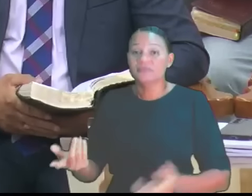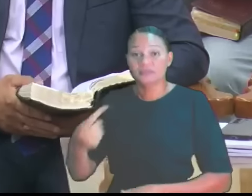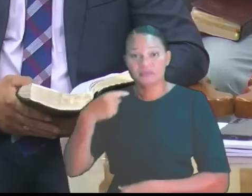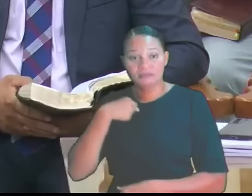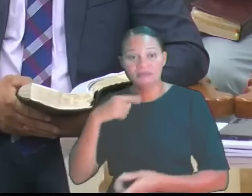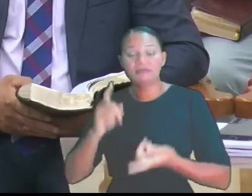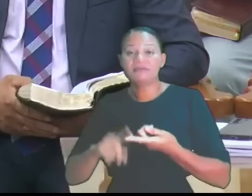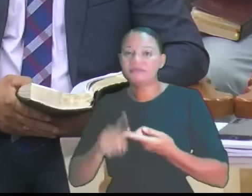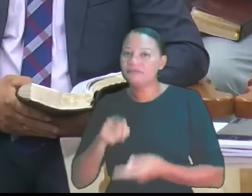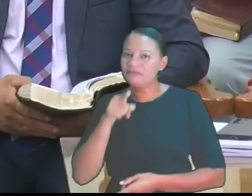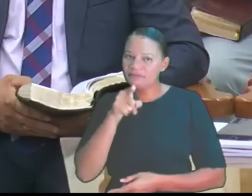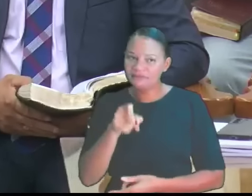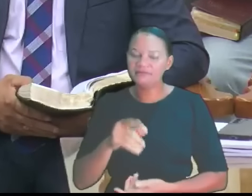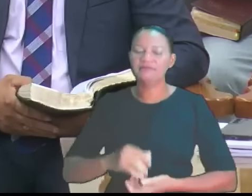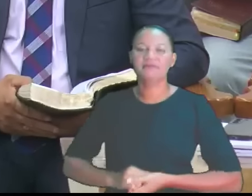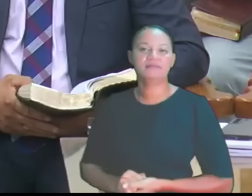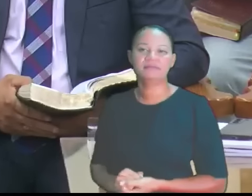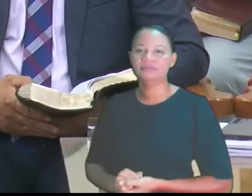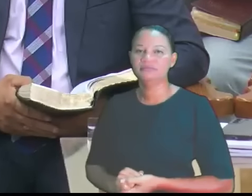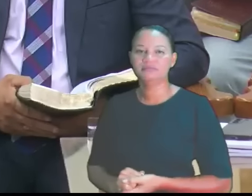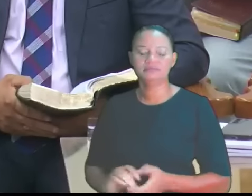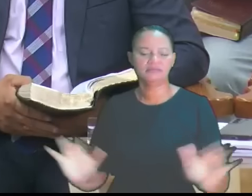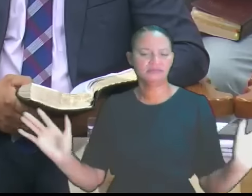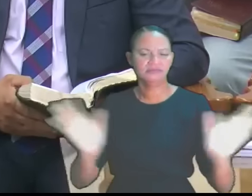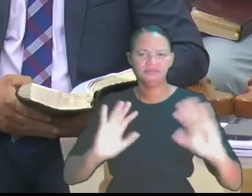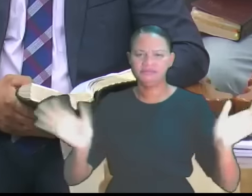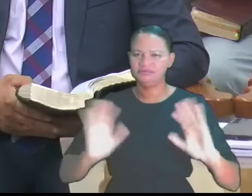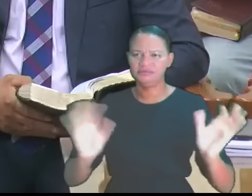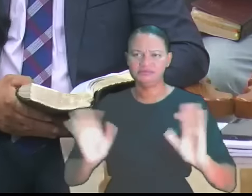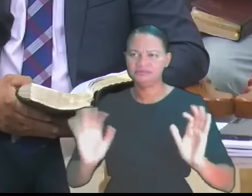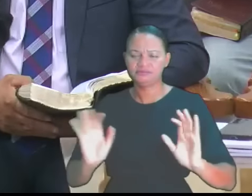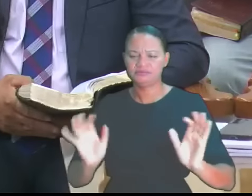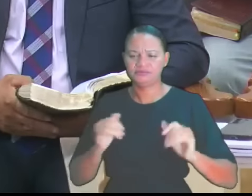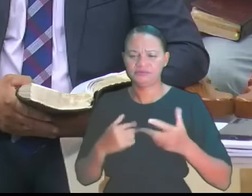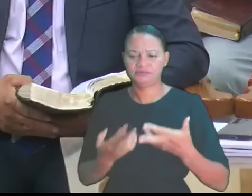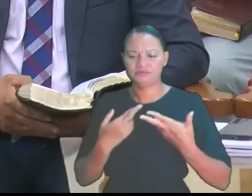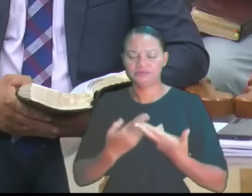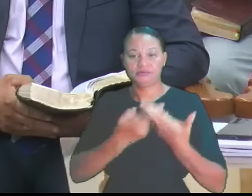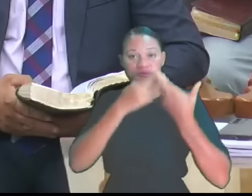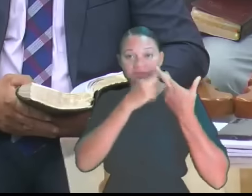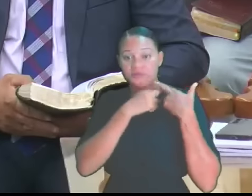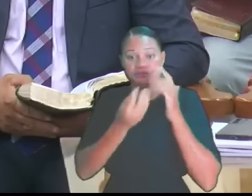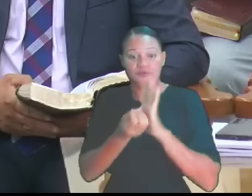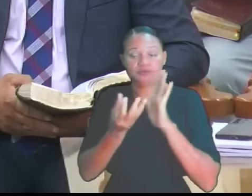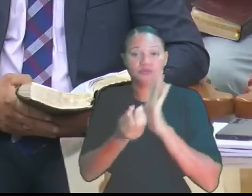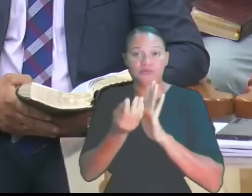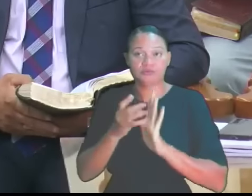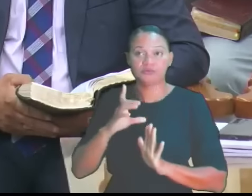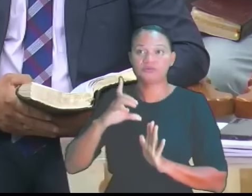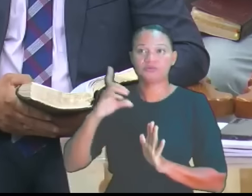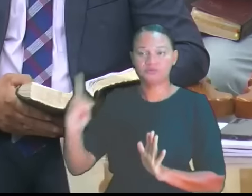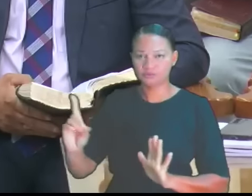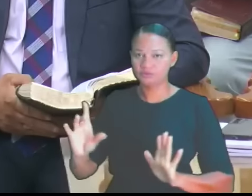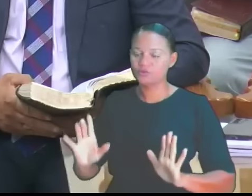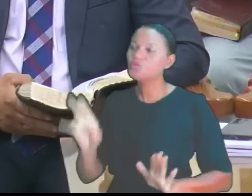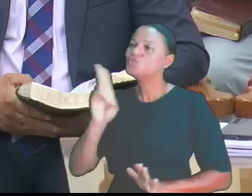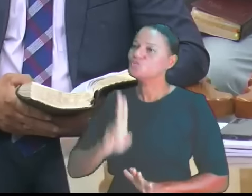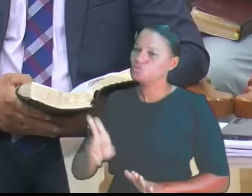você não somos mantenedores da obra de Deus. Nós até usamos essa